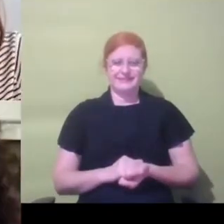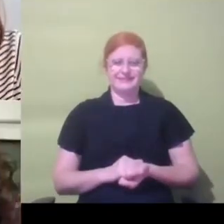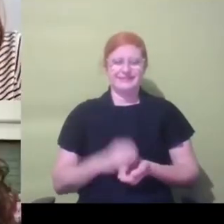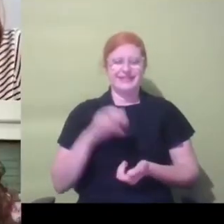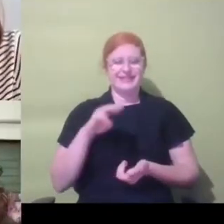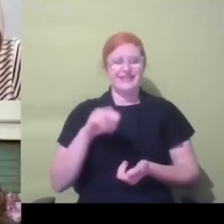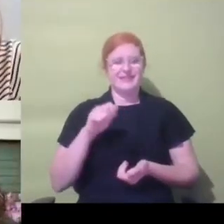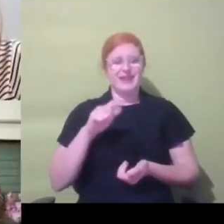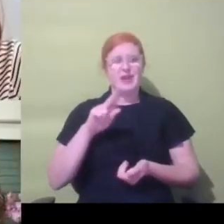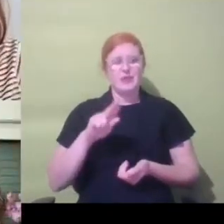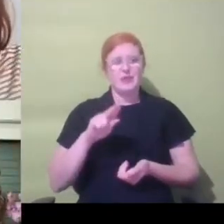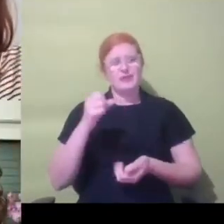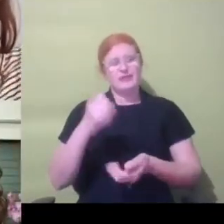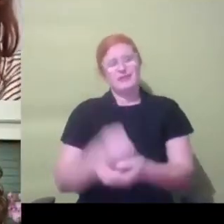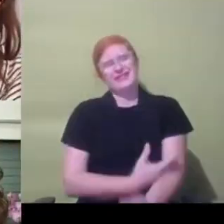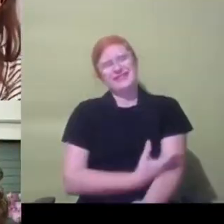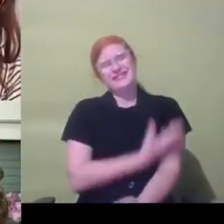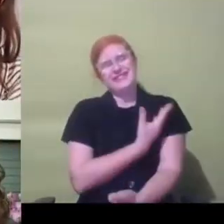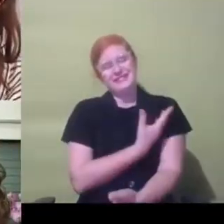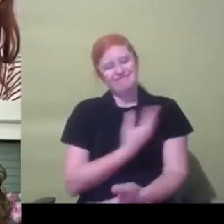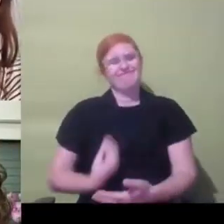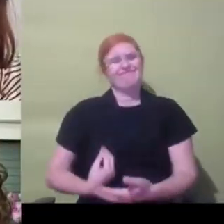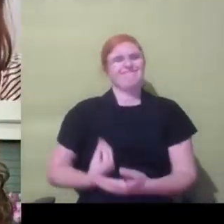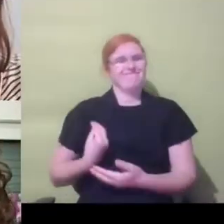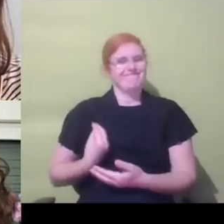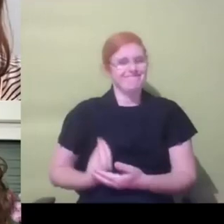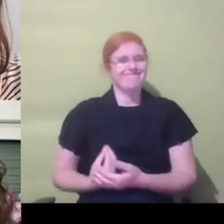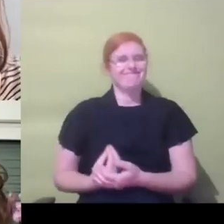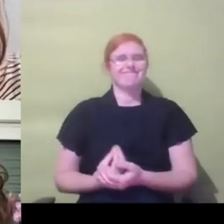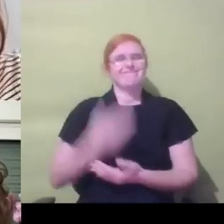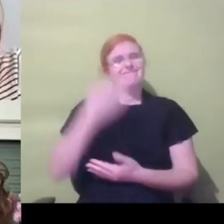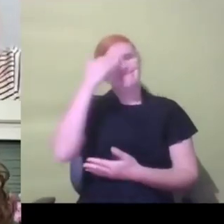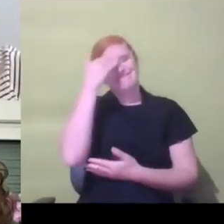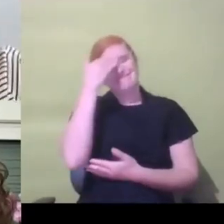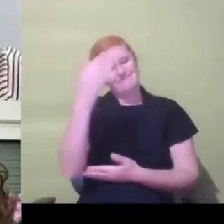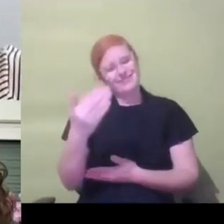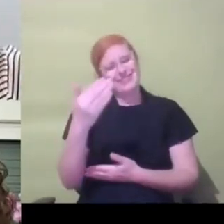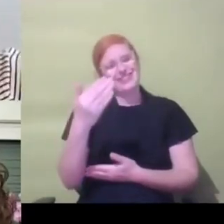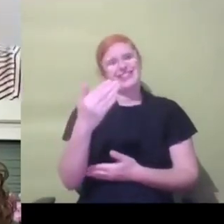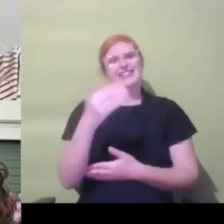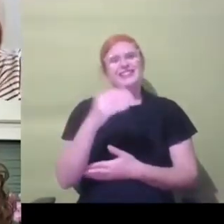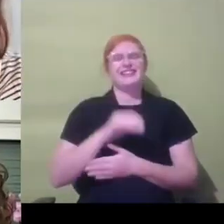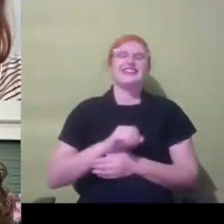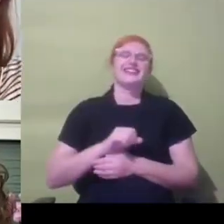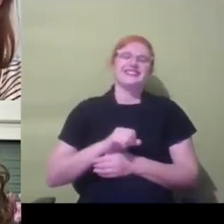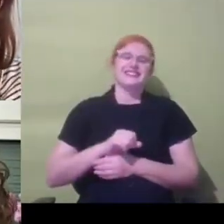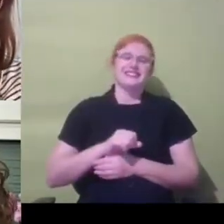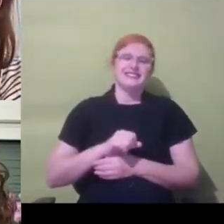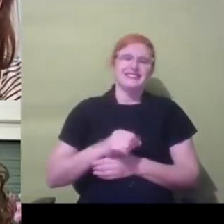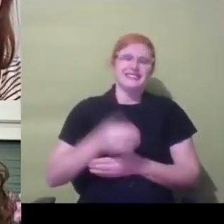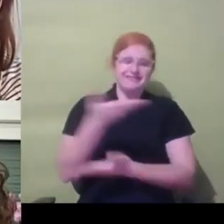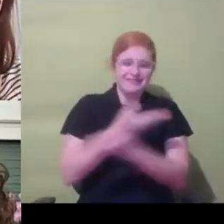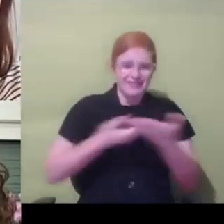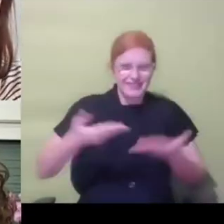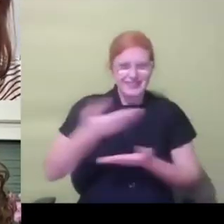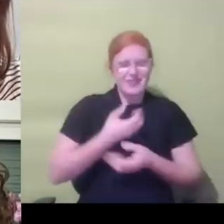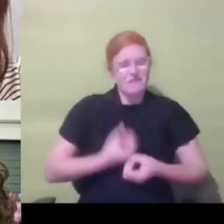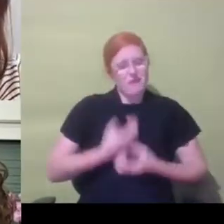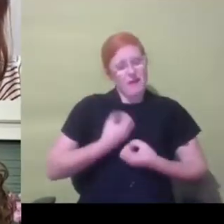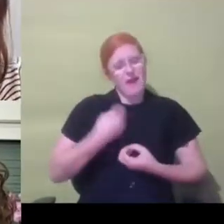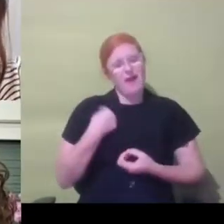Ai, Malu, fiquei emocionada aqui. Muito obrigada, Malu, por compartilhar esse poema com a